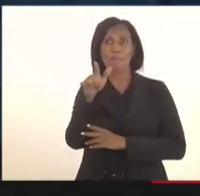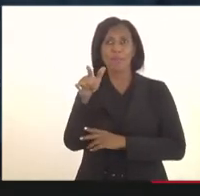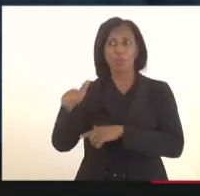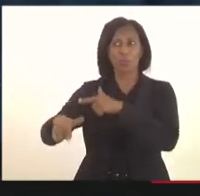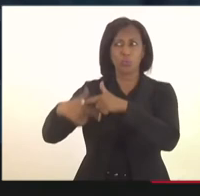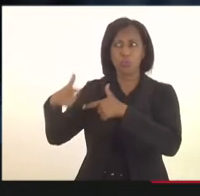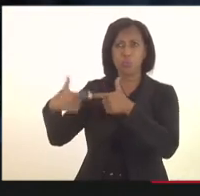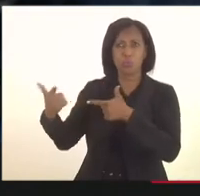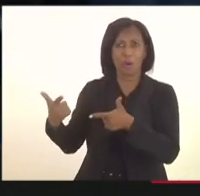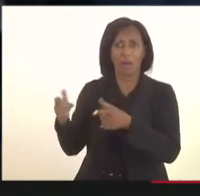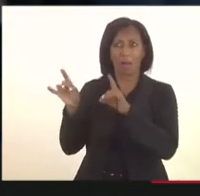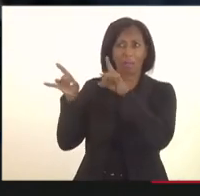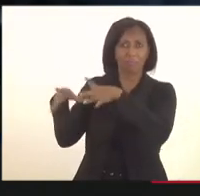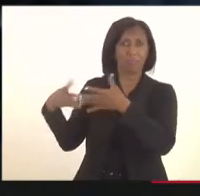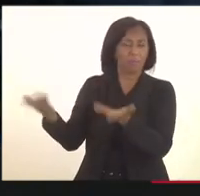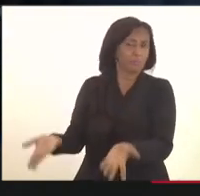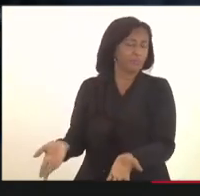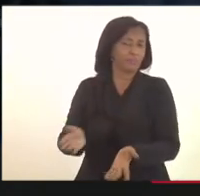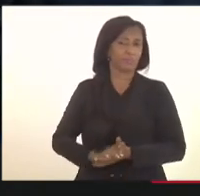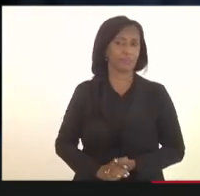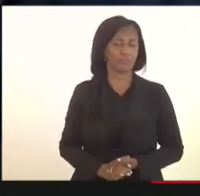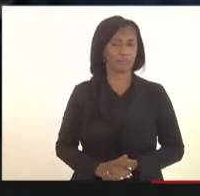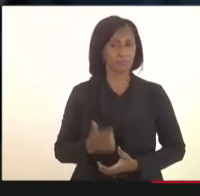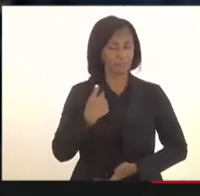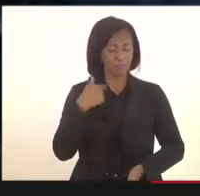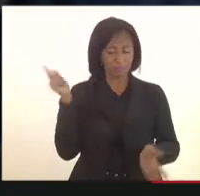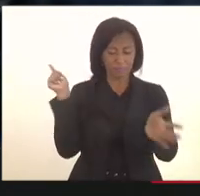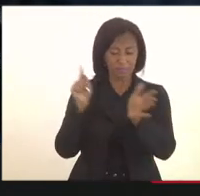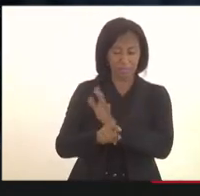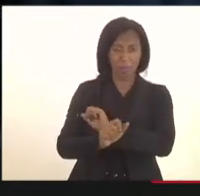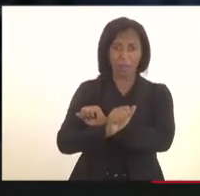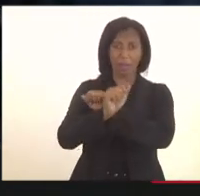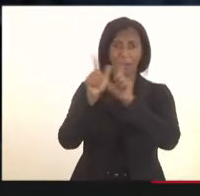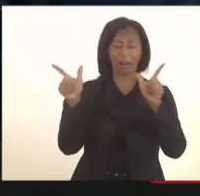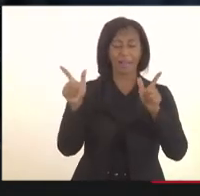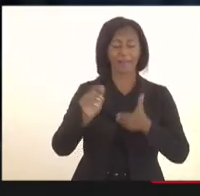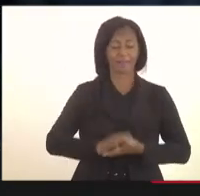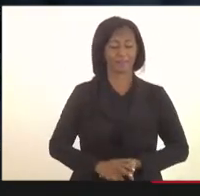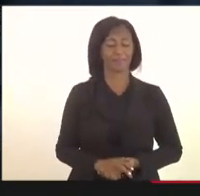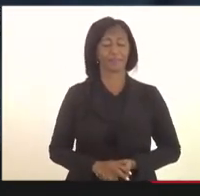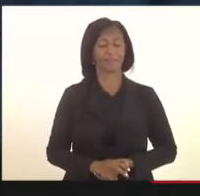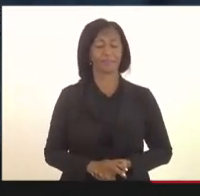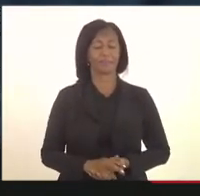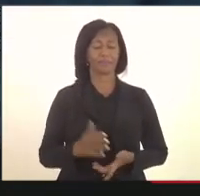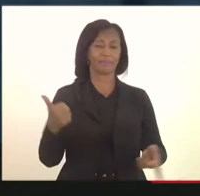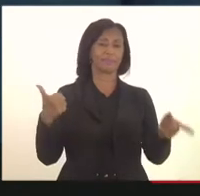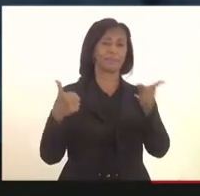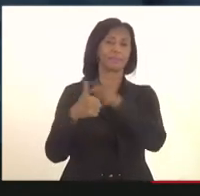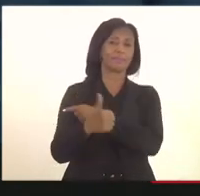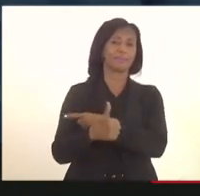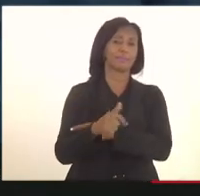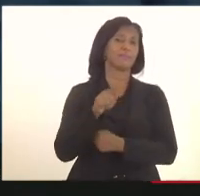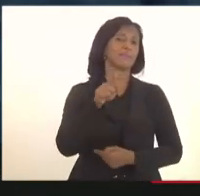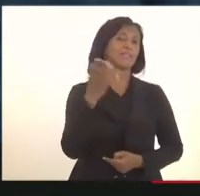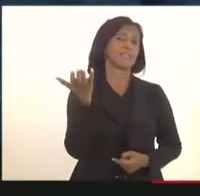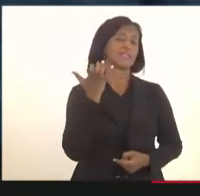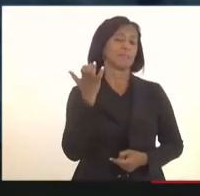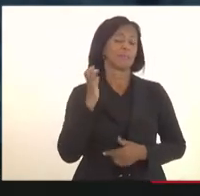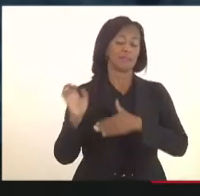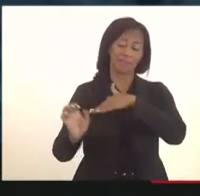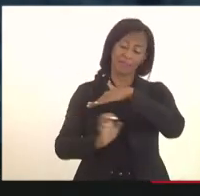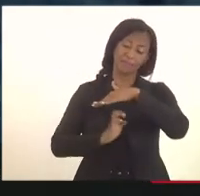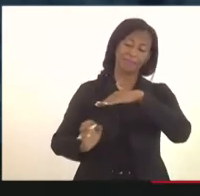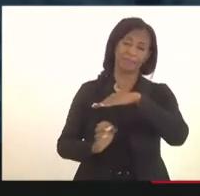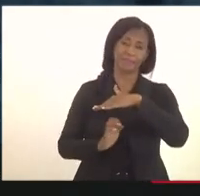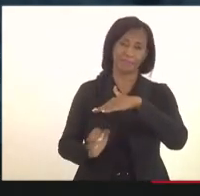ele está morrendo lá. E a minha pergunta clara é a seguinte... Primeiro, eu gostaria de saber se as